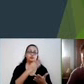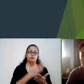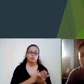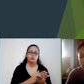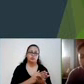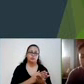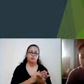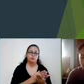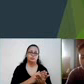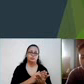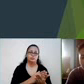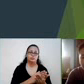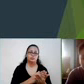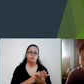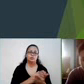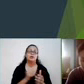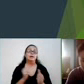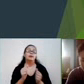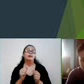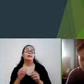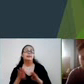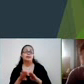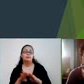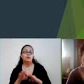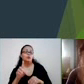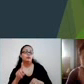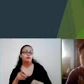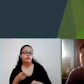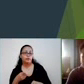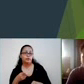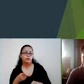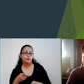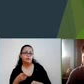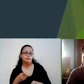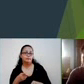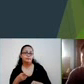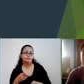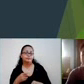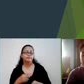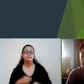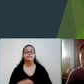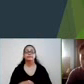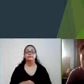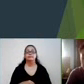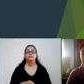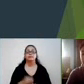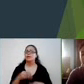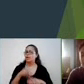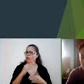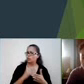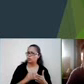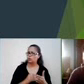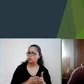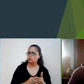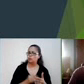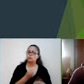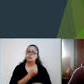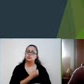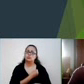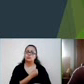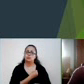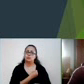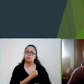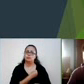finitos, são aqueles decimais, número com vírgula, que ele para em algum momento, e todas as